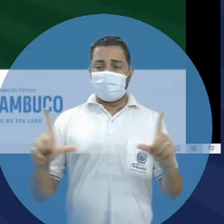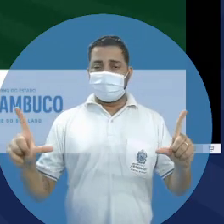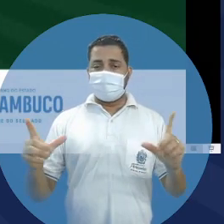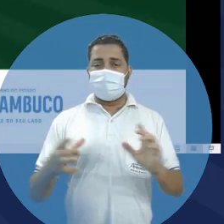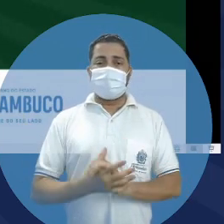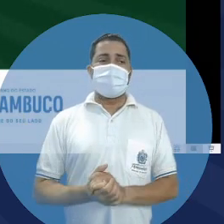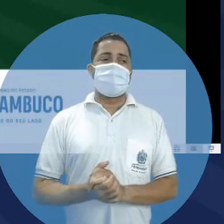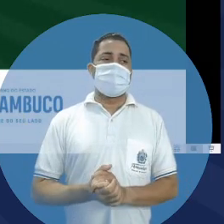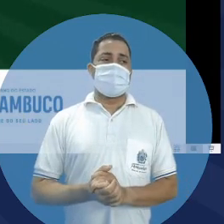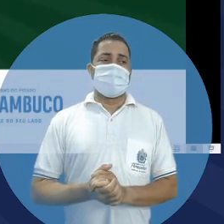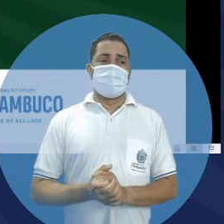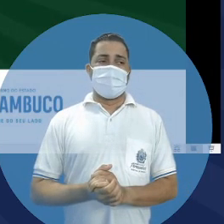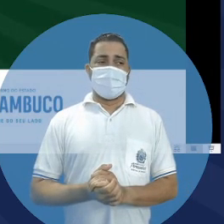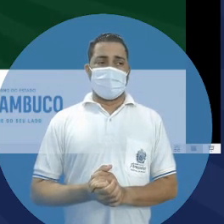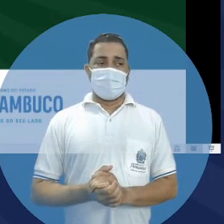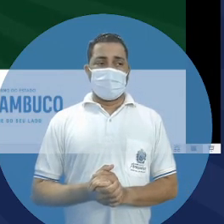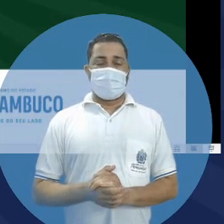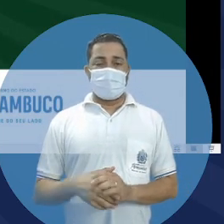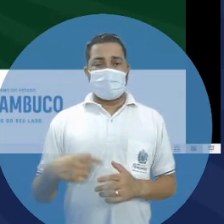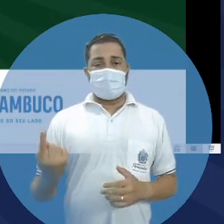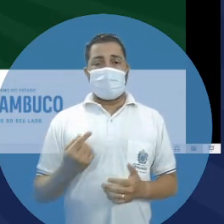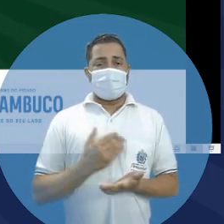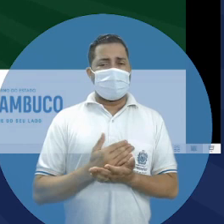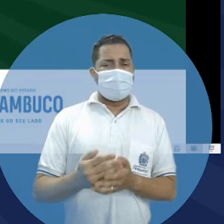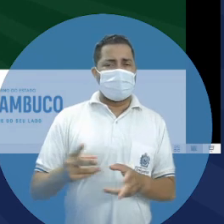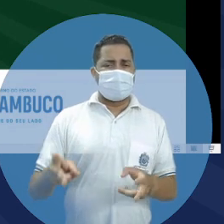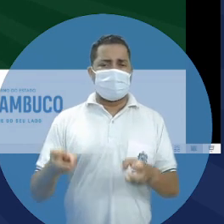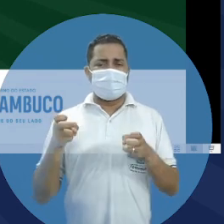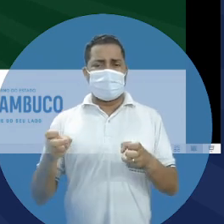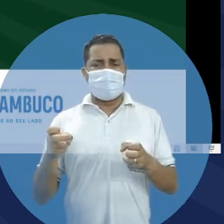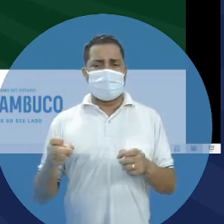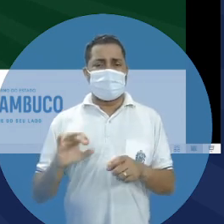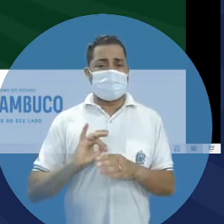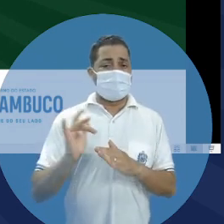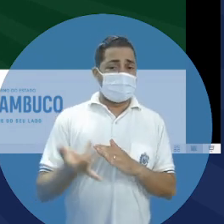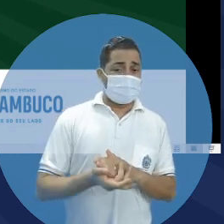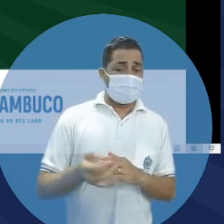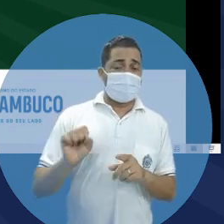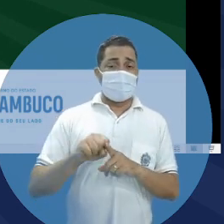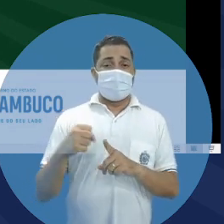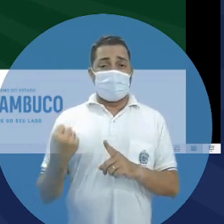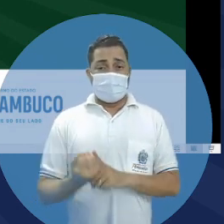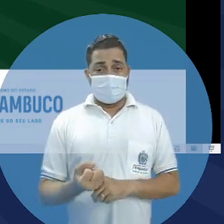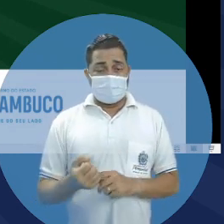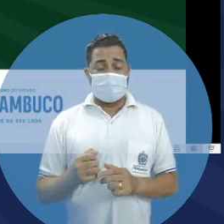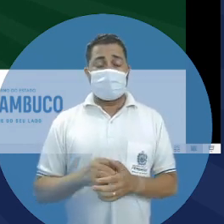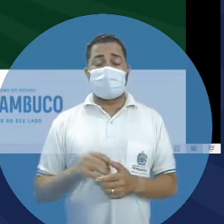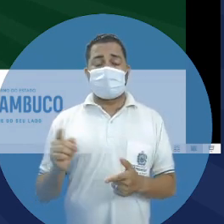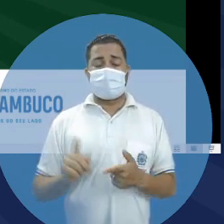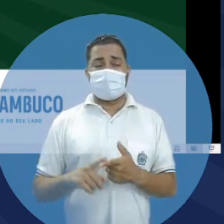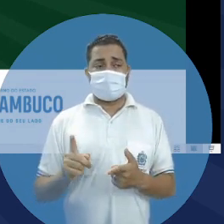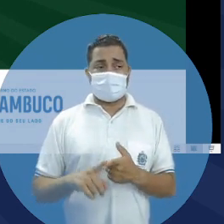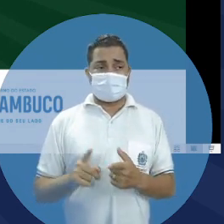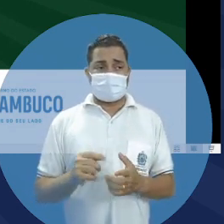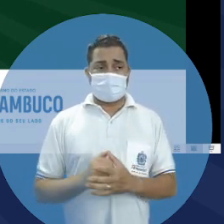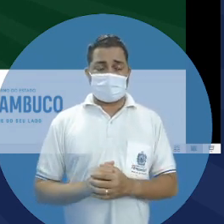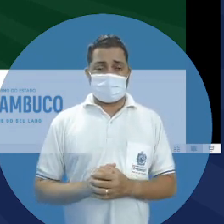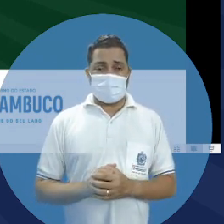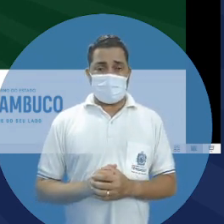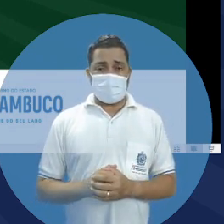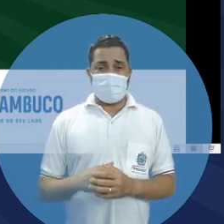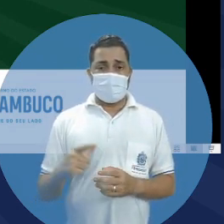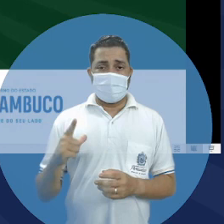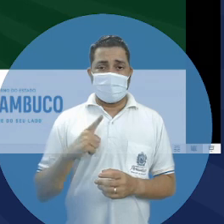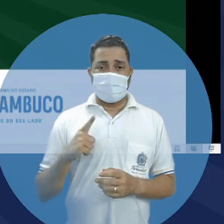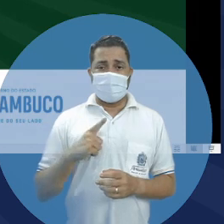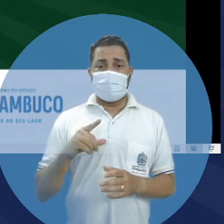A gente começou a perceber que as mídias sociais seriam um grande auxílio, como extensão do debate escolar,